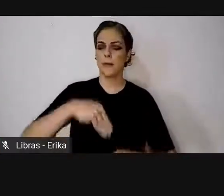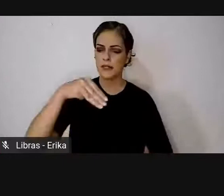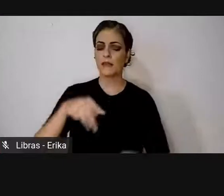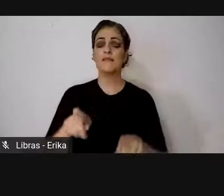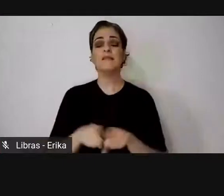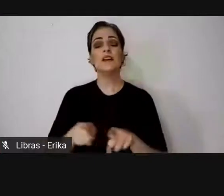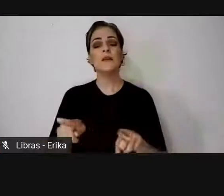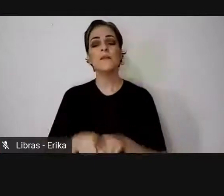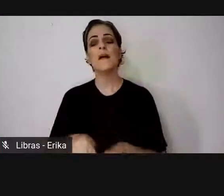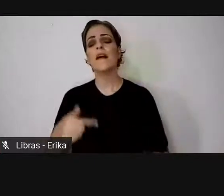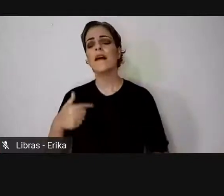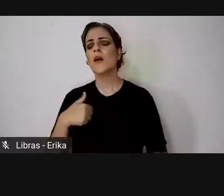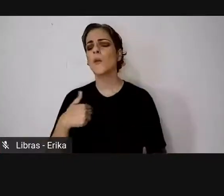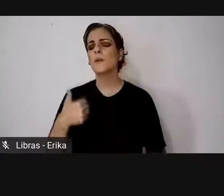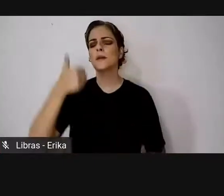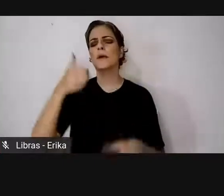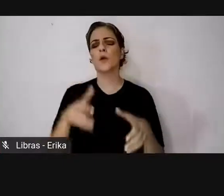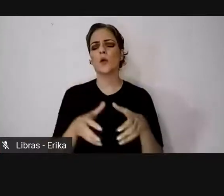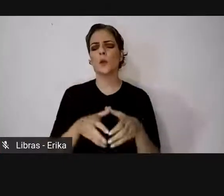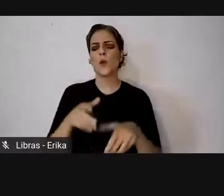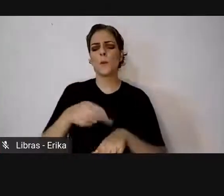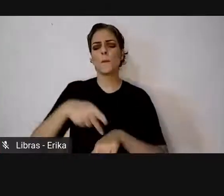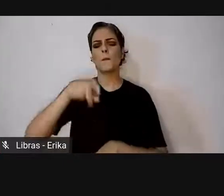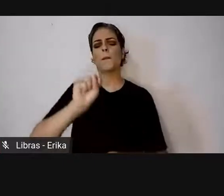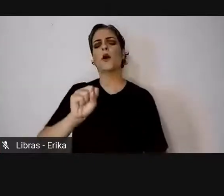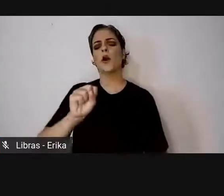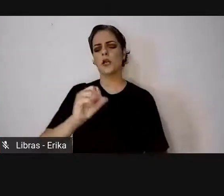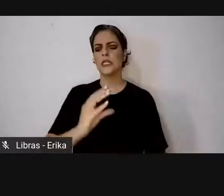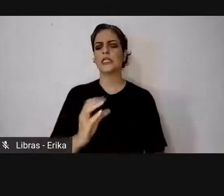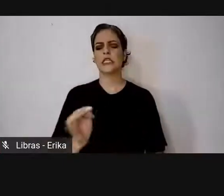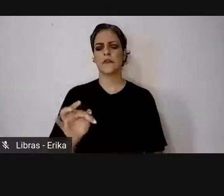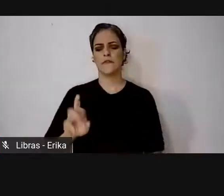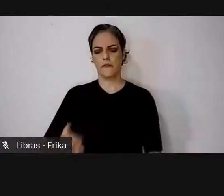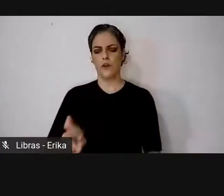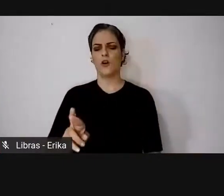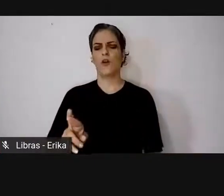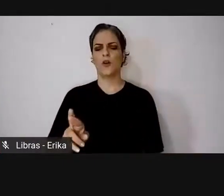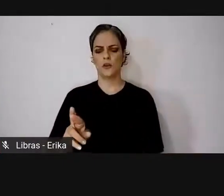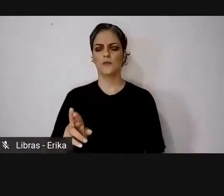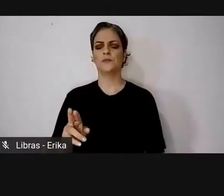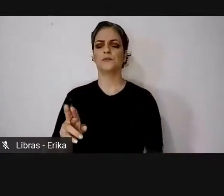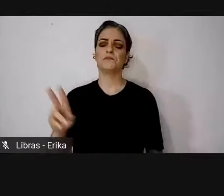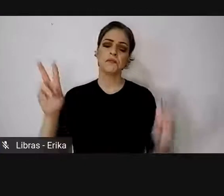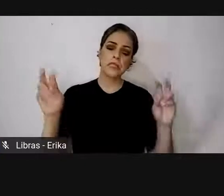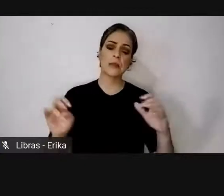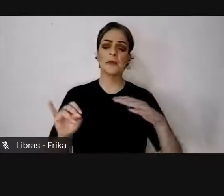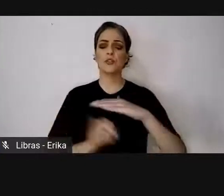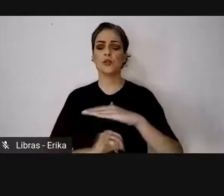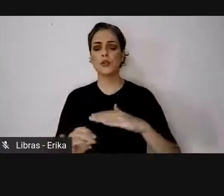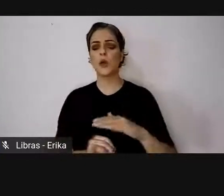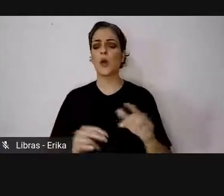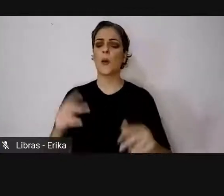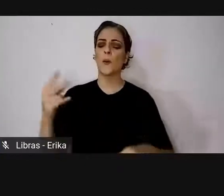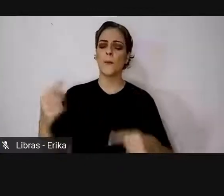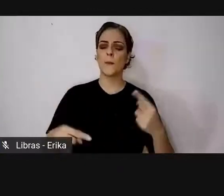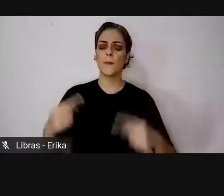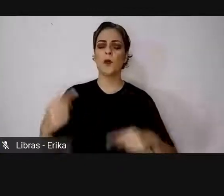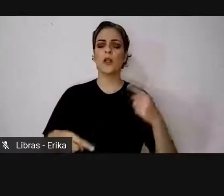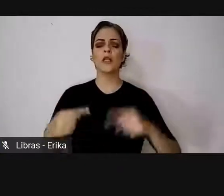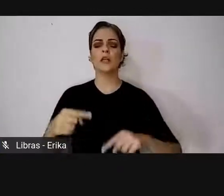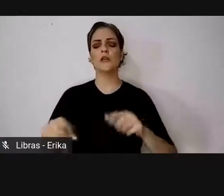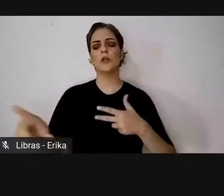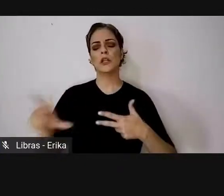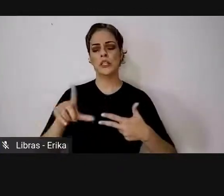primeiras turmas de pós-graduação do CEFOR, eu fiz a pós-graduação em instituições e processos políticos do Legislativo, antes